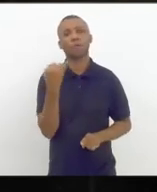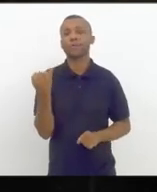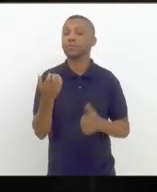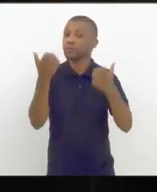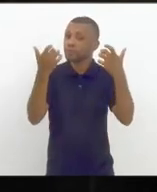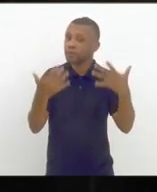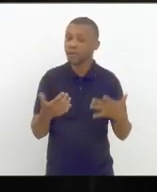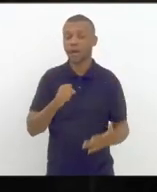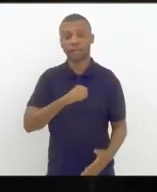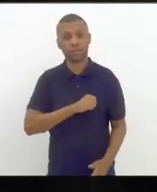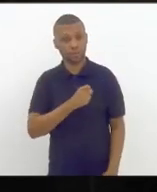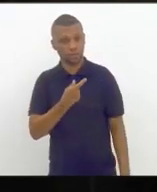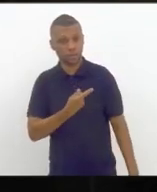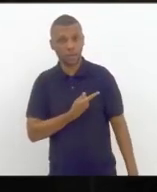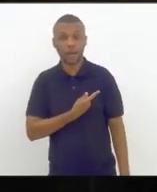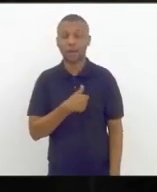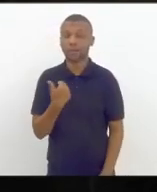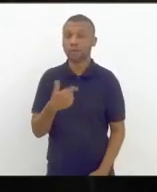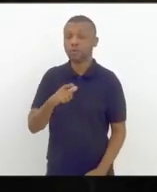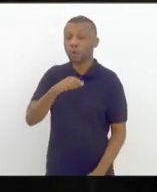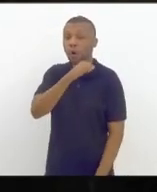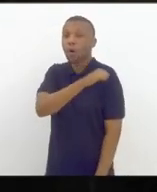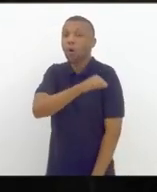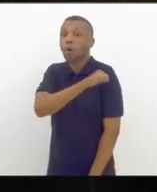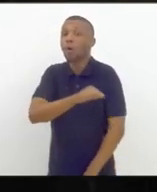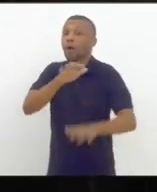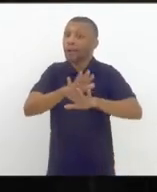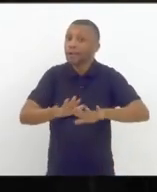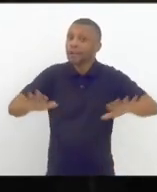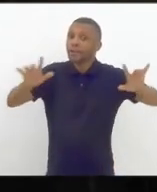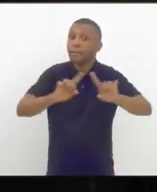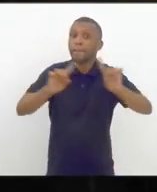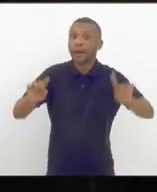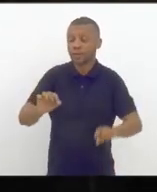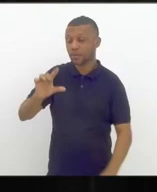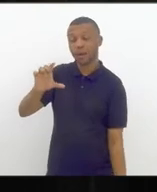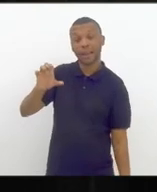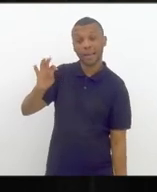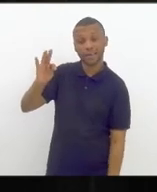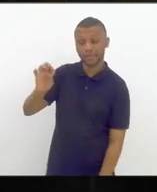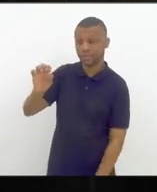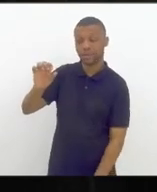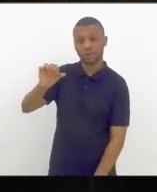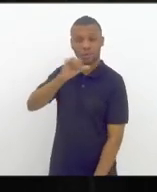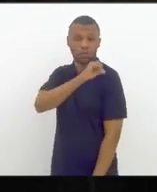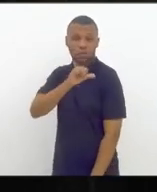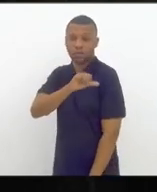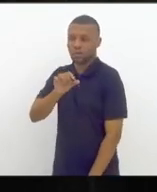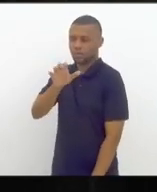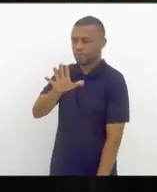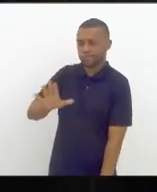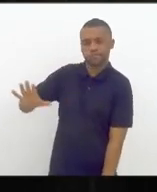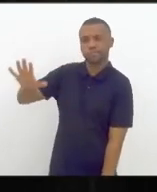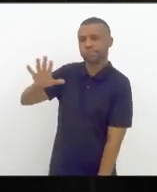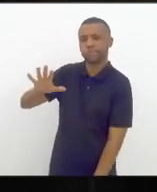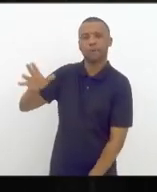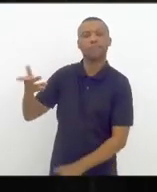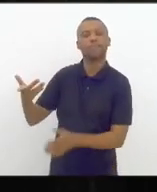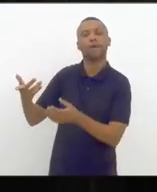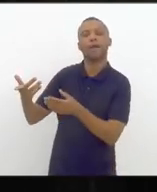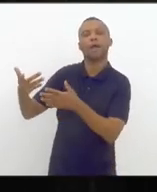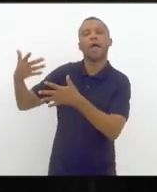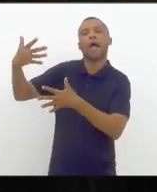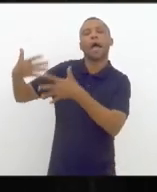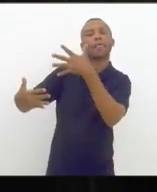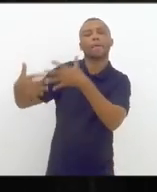e todo Leste Fluminense aliás todo o Rio de Janeiro mas todo Leste Fluminense foi afetado foi prejudicado com o